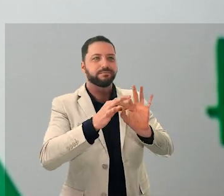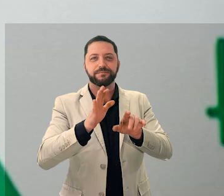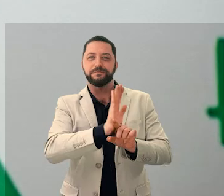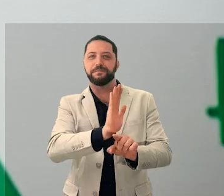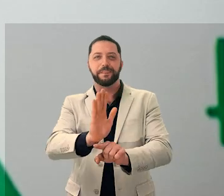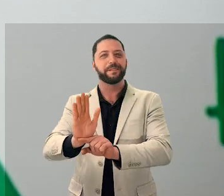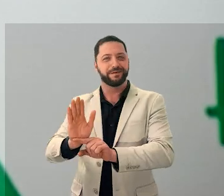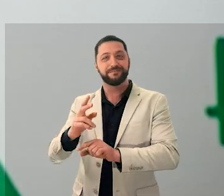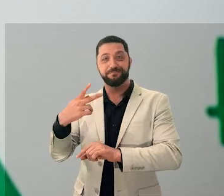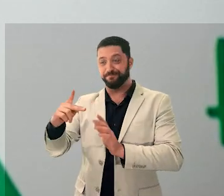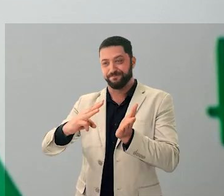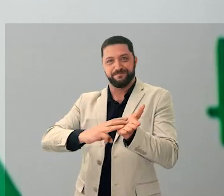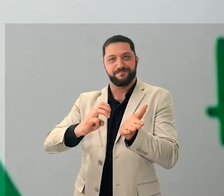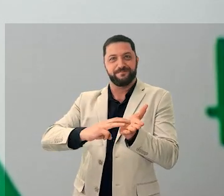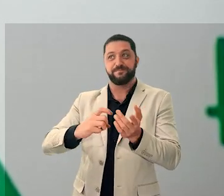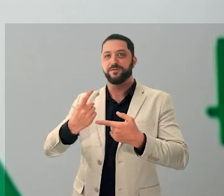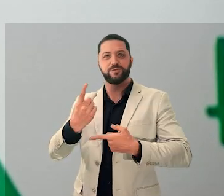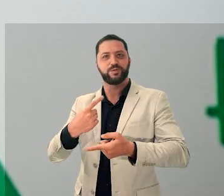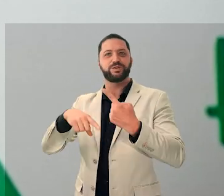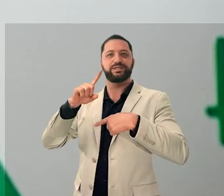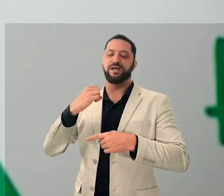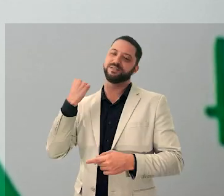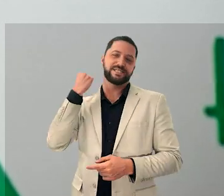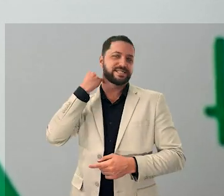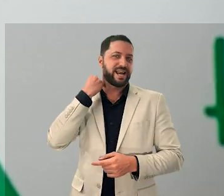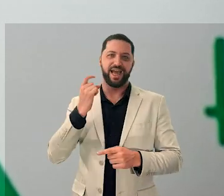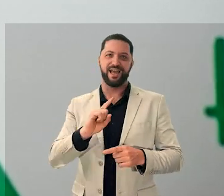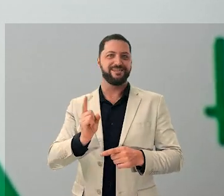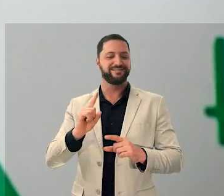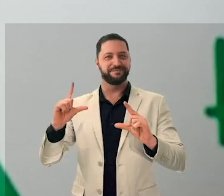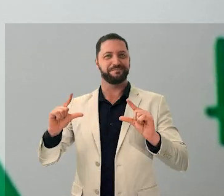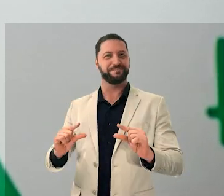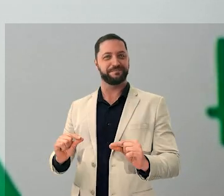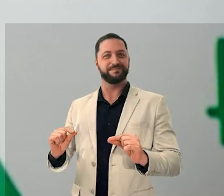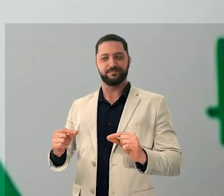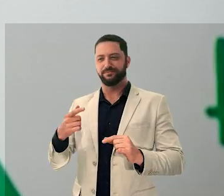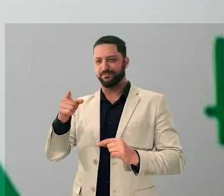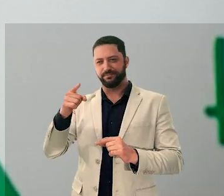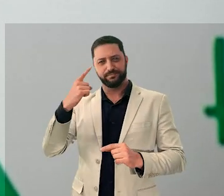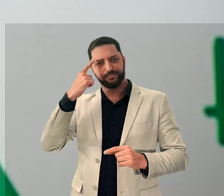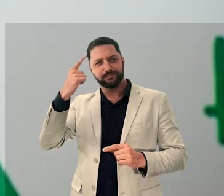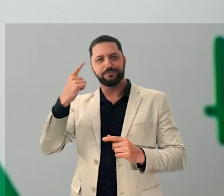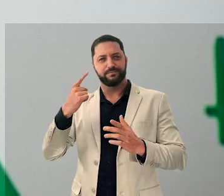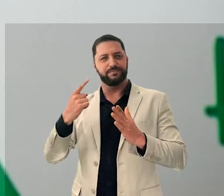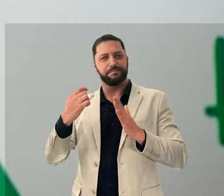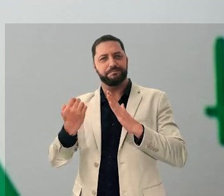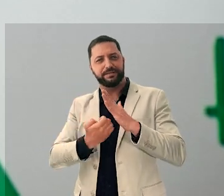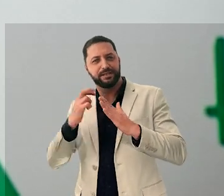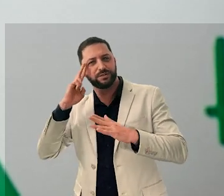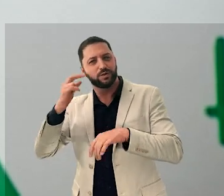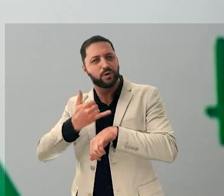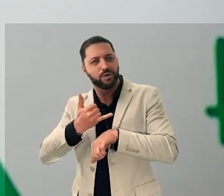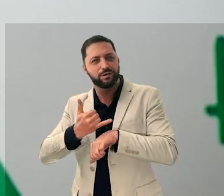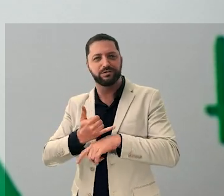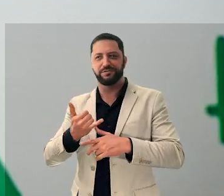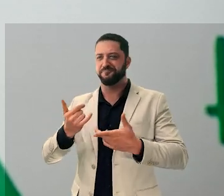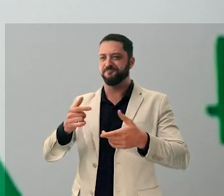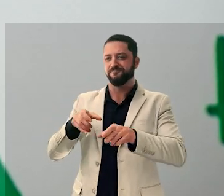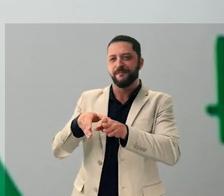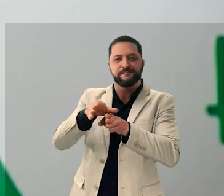país, com o seu método Sucesso Sem Estresse. Empresária, mentora e